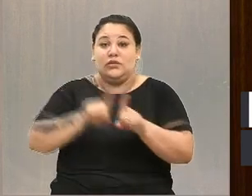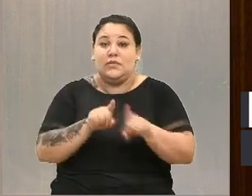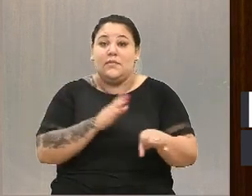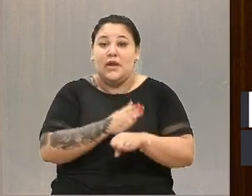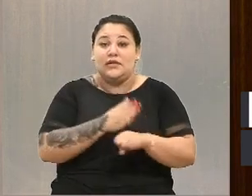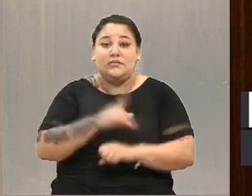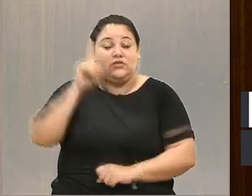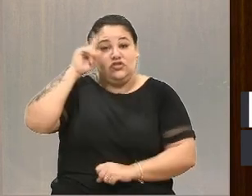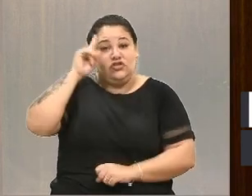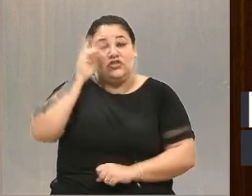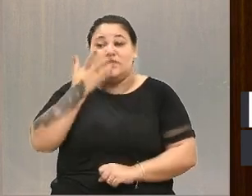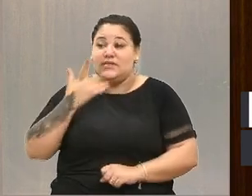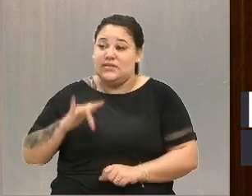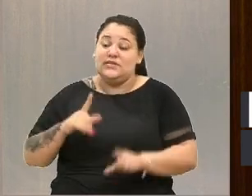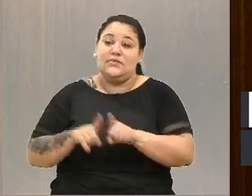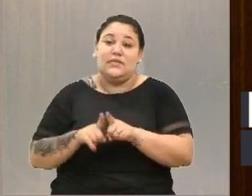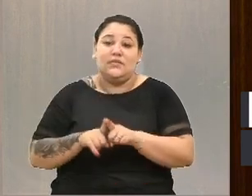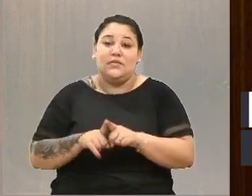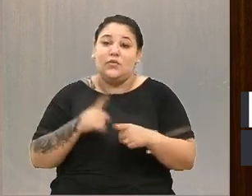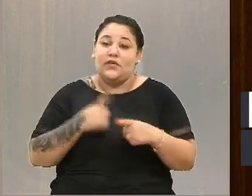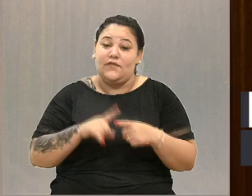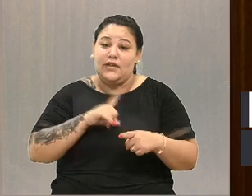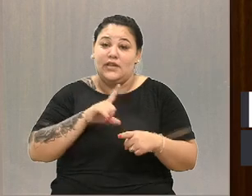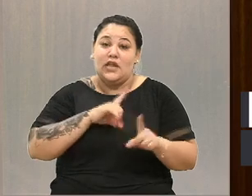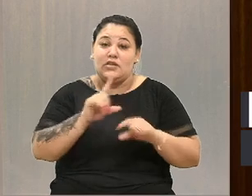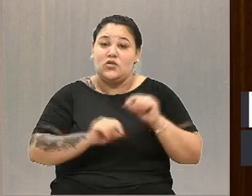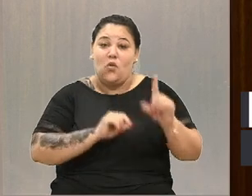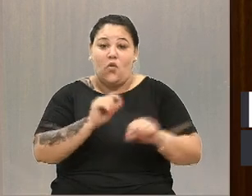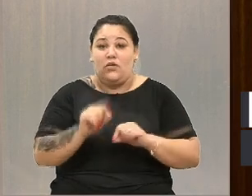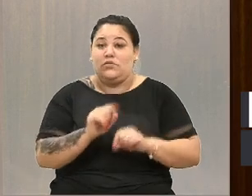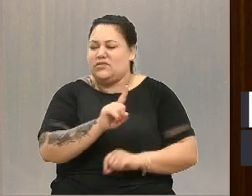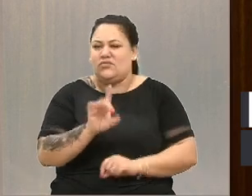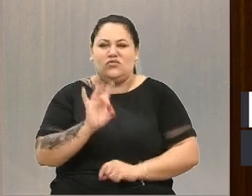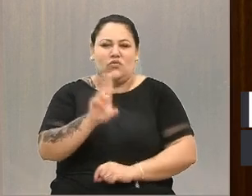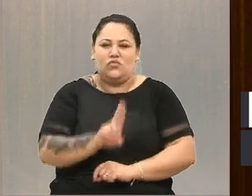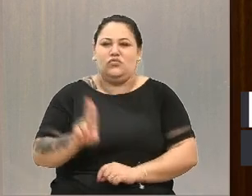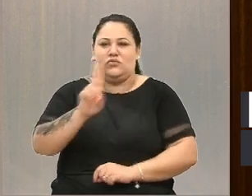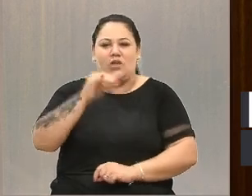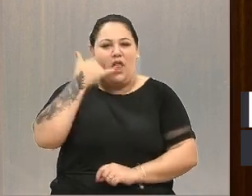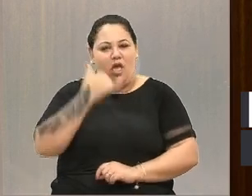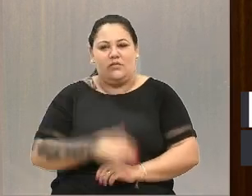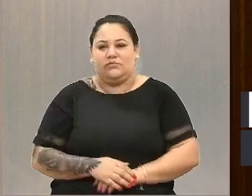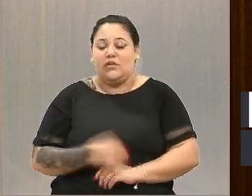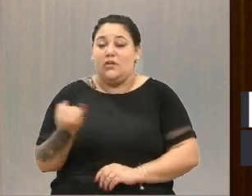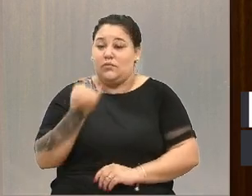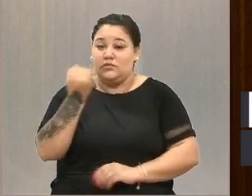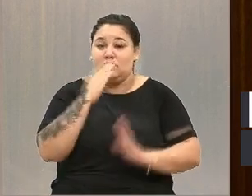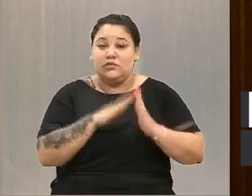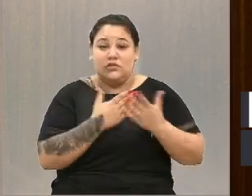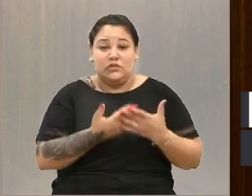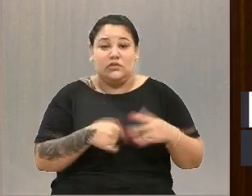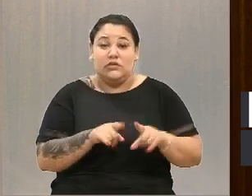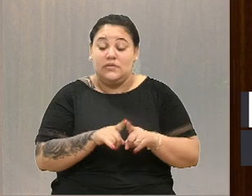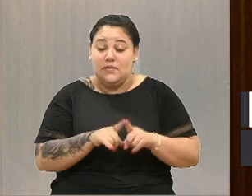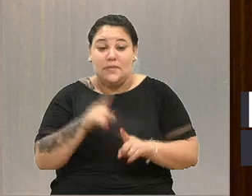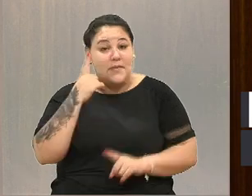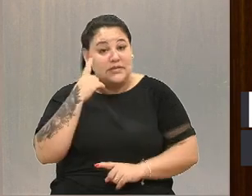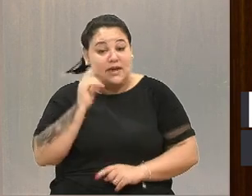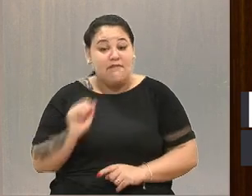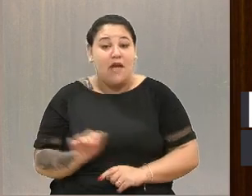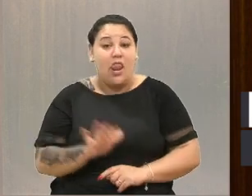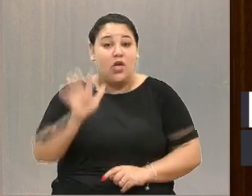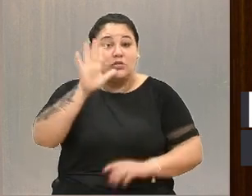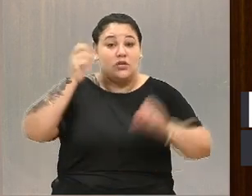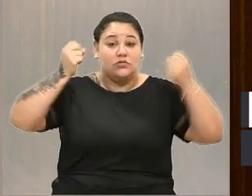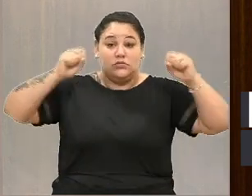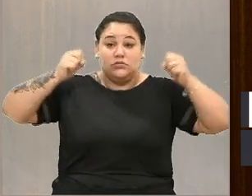dessas crianças, porque elas vão ter alternativas além do celular. Então é importante que as escolas também pensem nisso, né? De valorizar a educação física, de